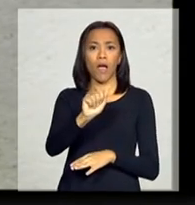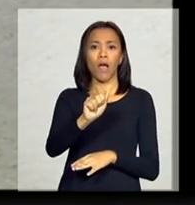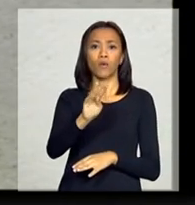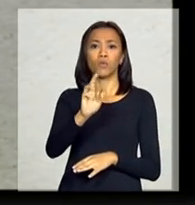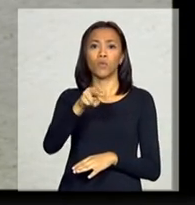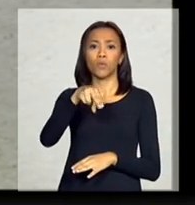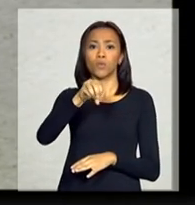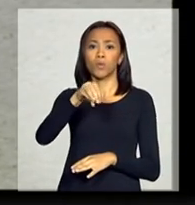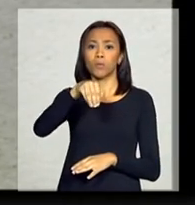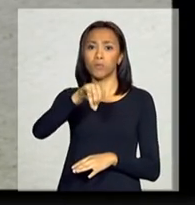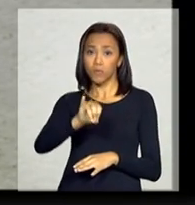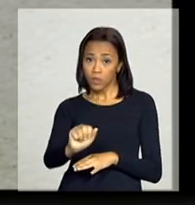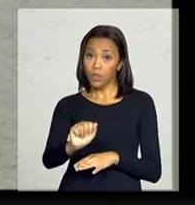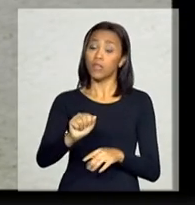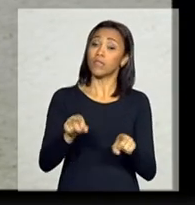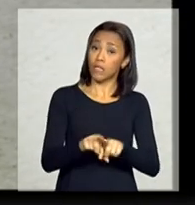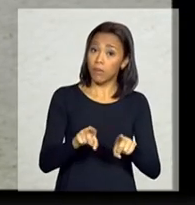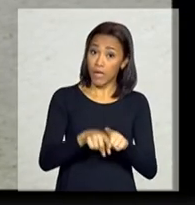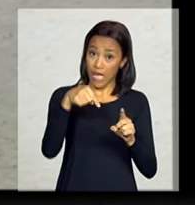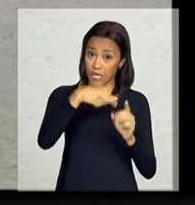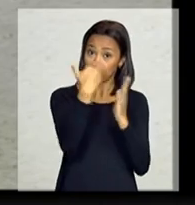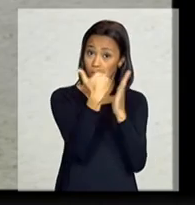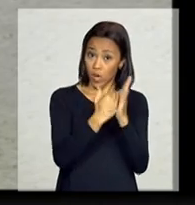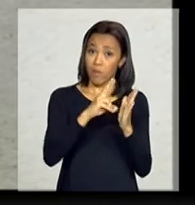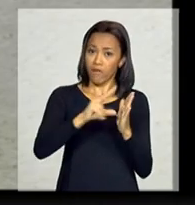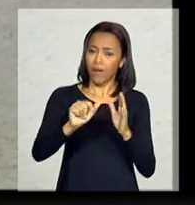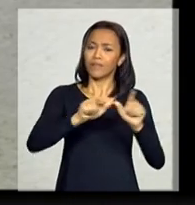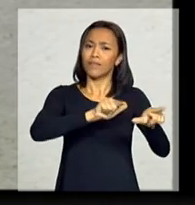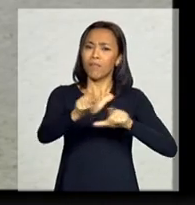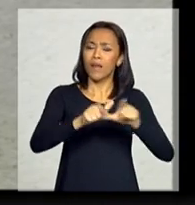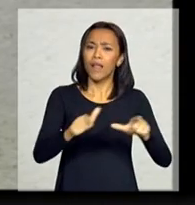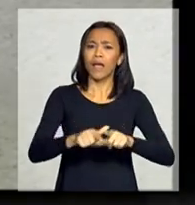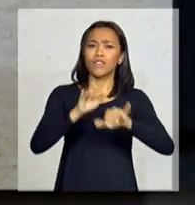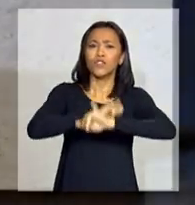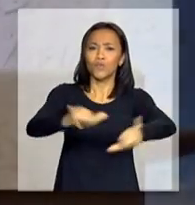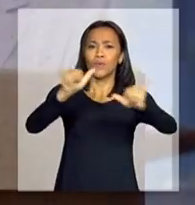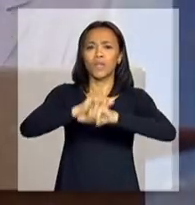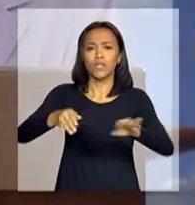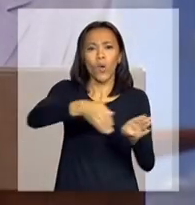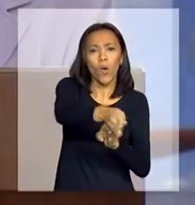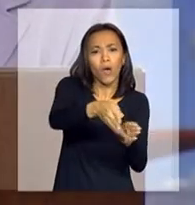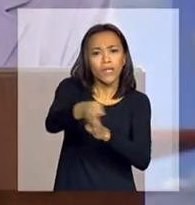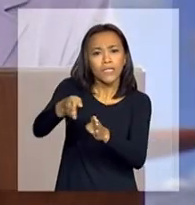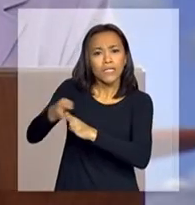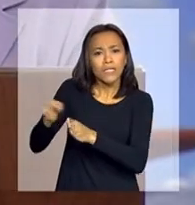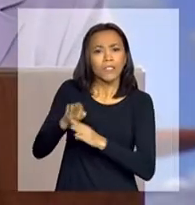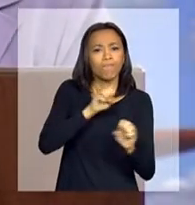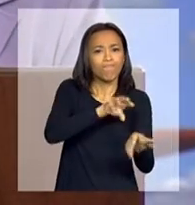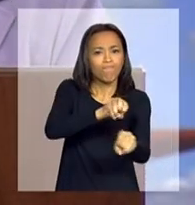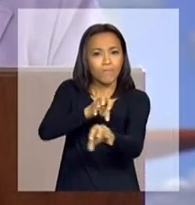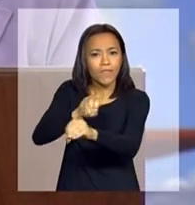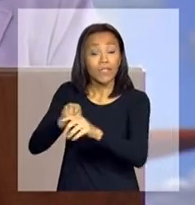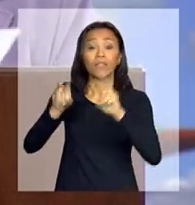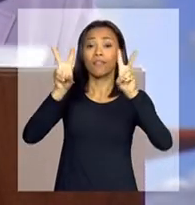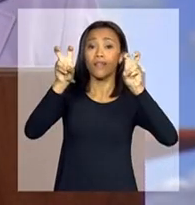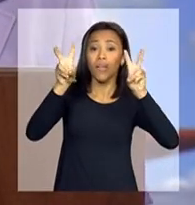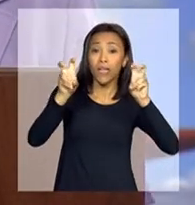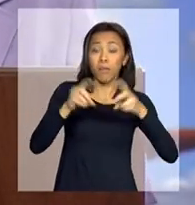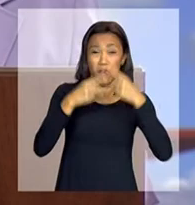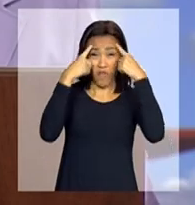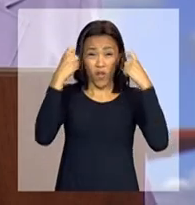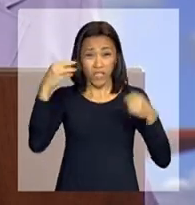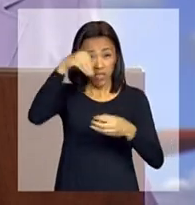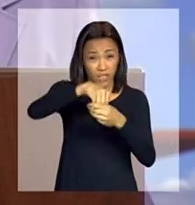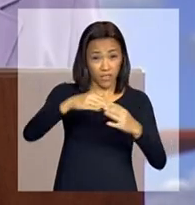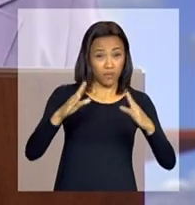também trabalhará com campanhas educativas permanentes e abordarão temas como violência doméstica